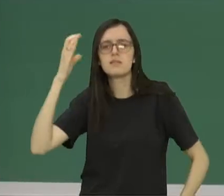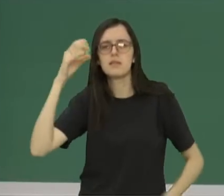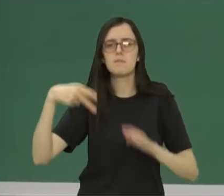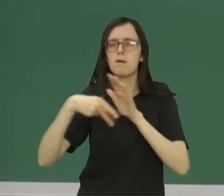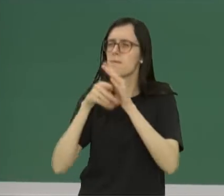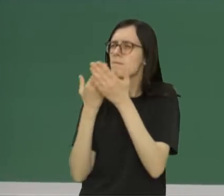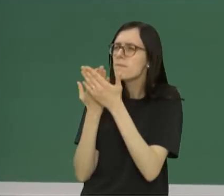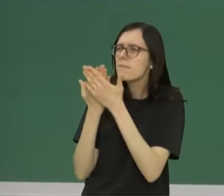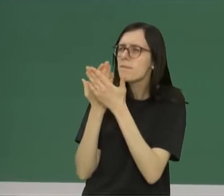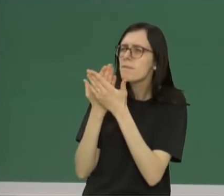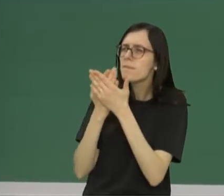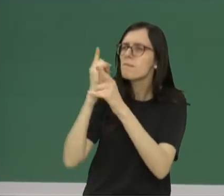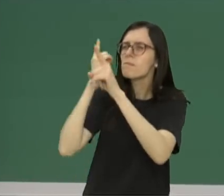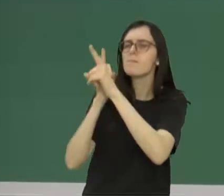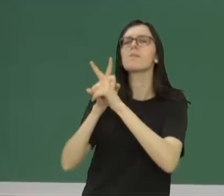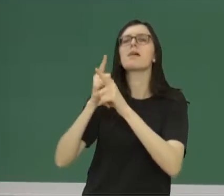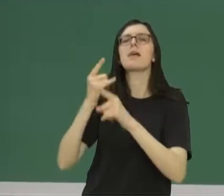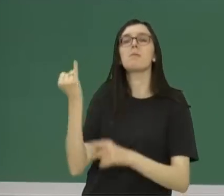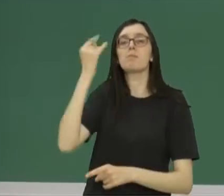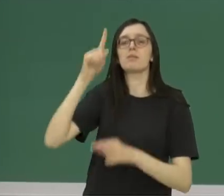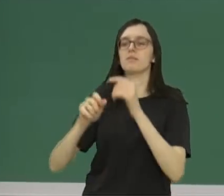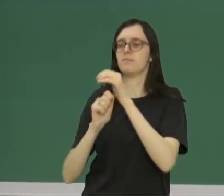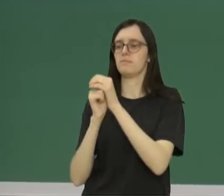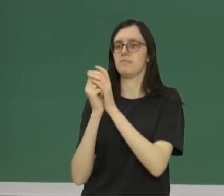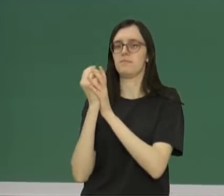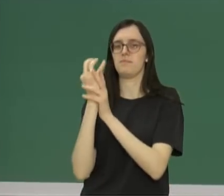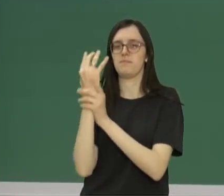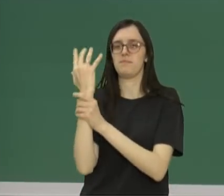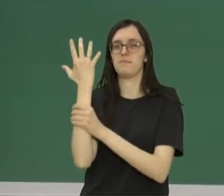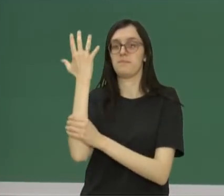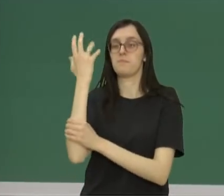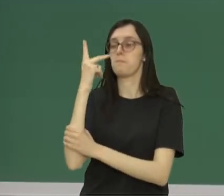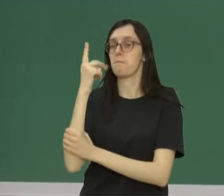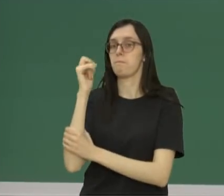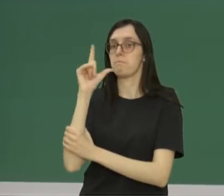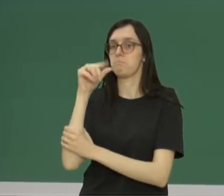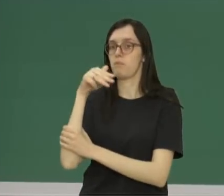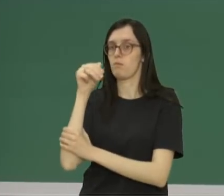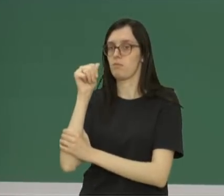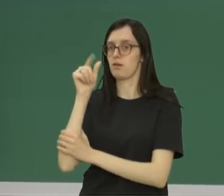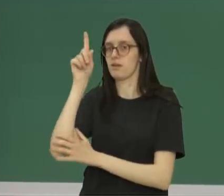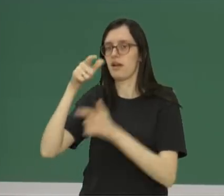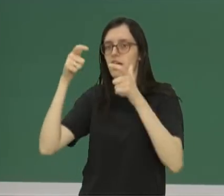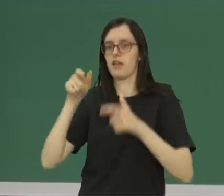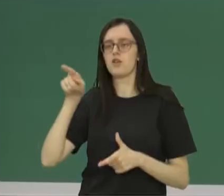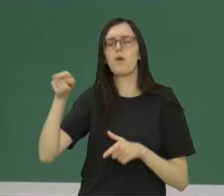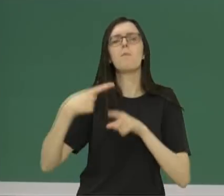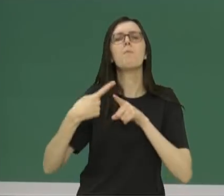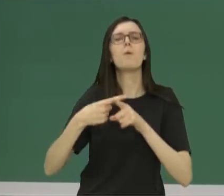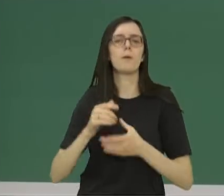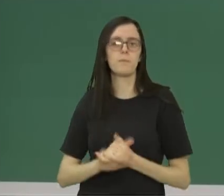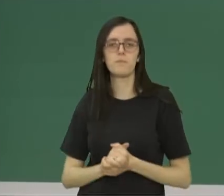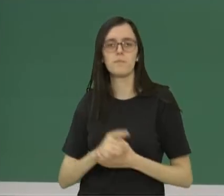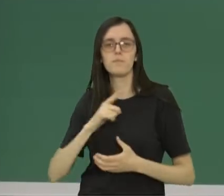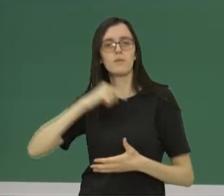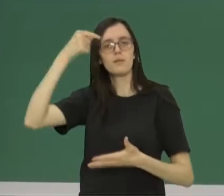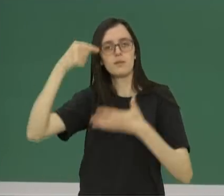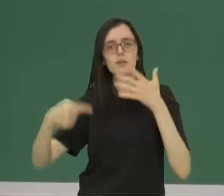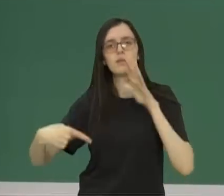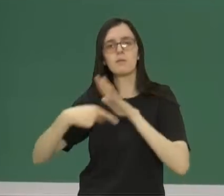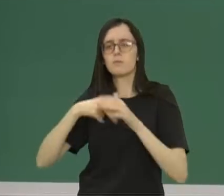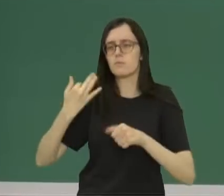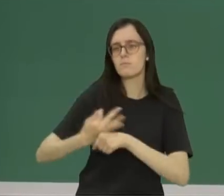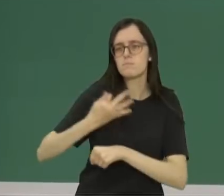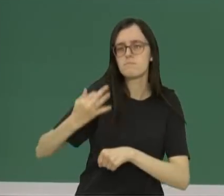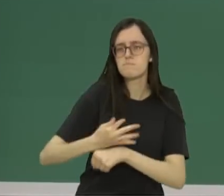científicas, descobriu-se aí a importância dessa planta, do cultivo dessa planta nessa região. Por quê? Porque ela tem atributos de